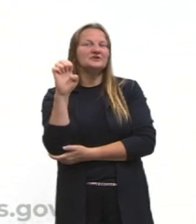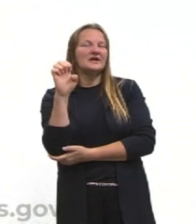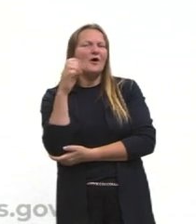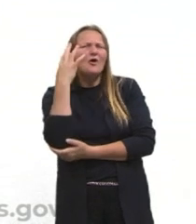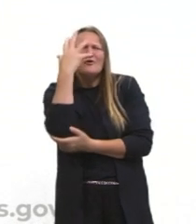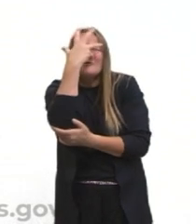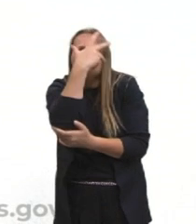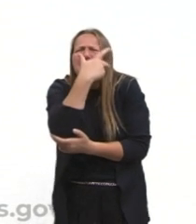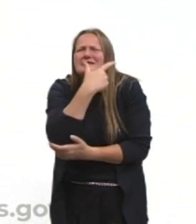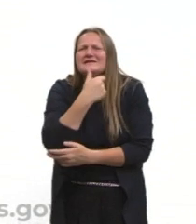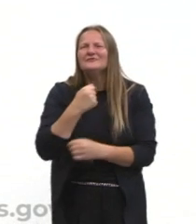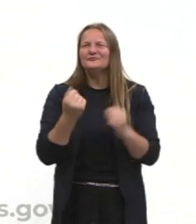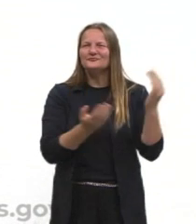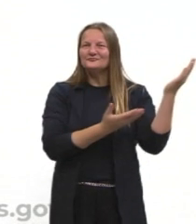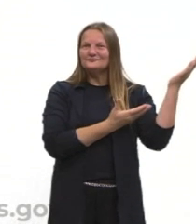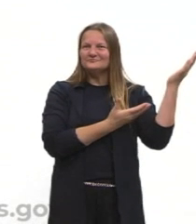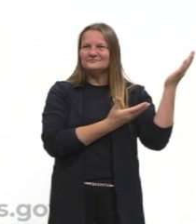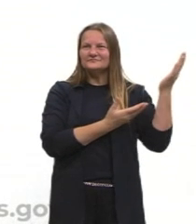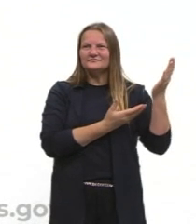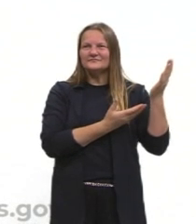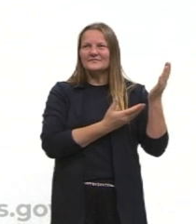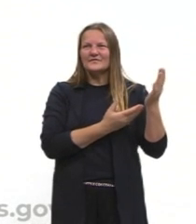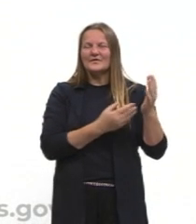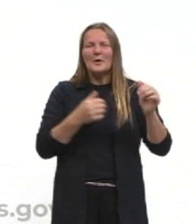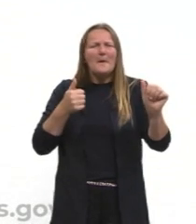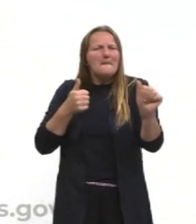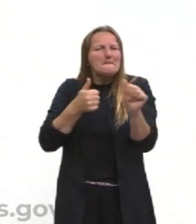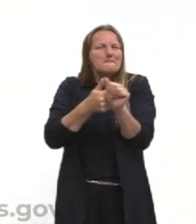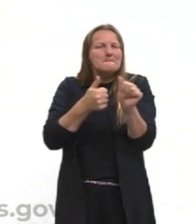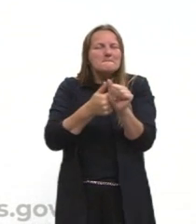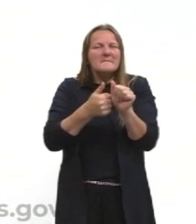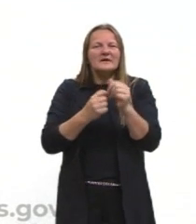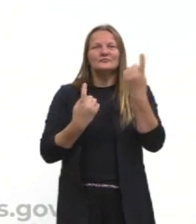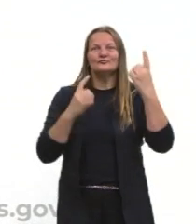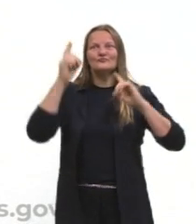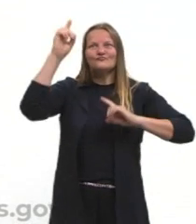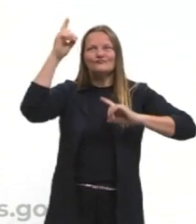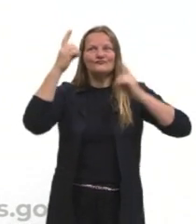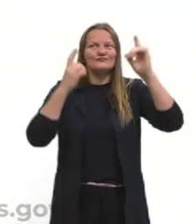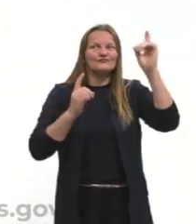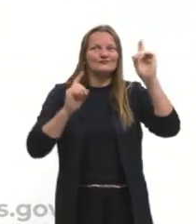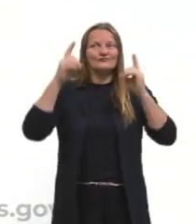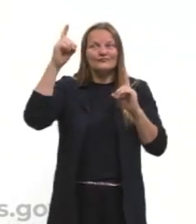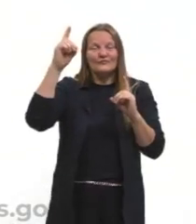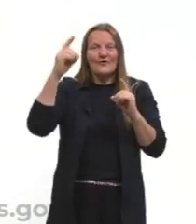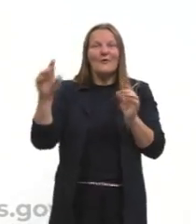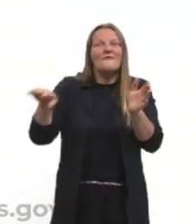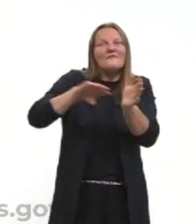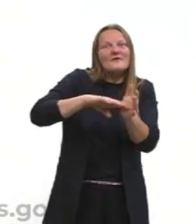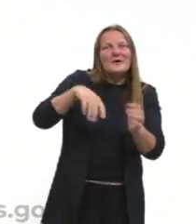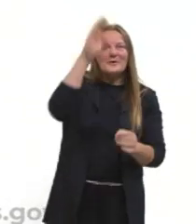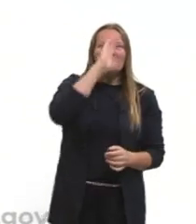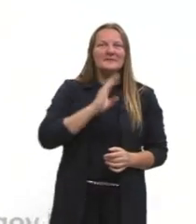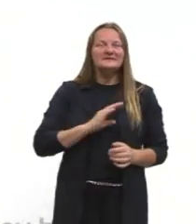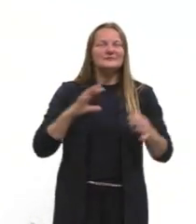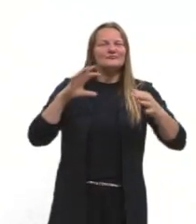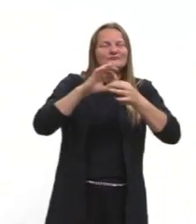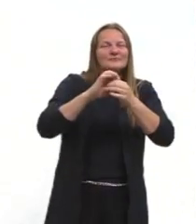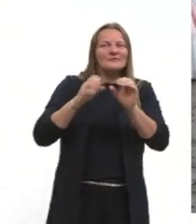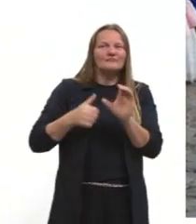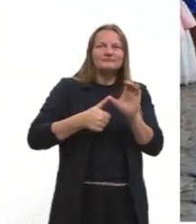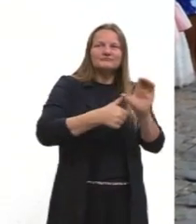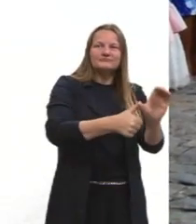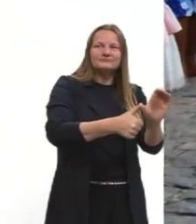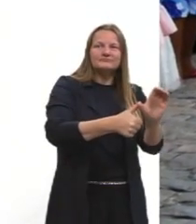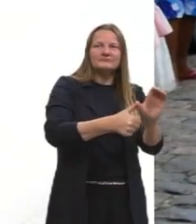bonito né e mostra também essa proximidade né a gente falou que o Carnaval quando ela é trazido para o Brasil ele tava ligado ao cristianismo